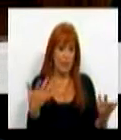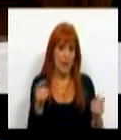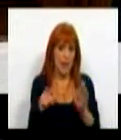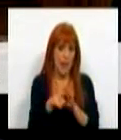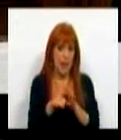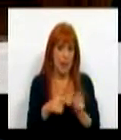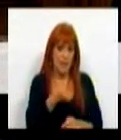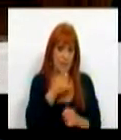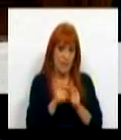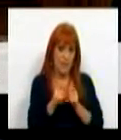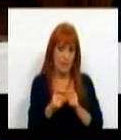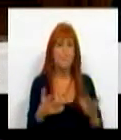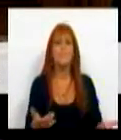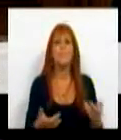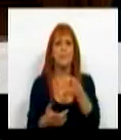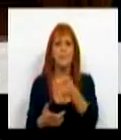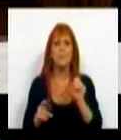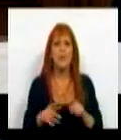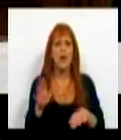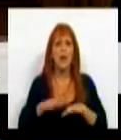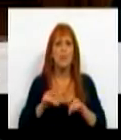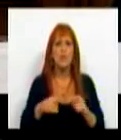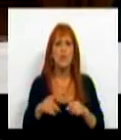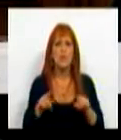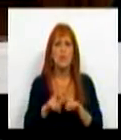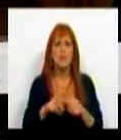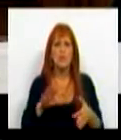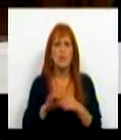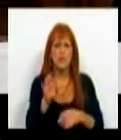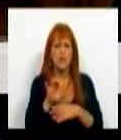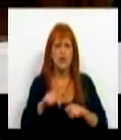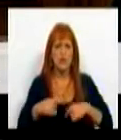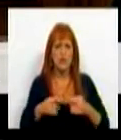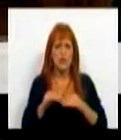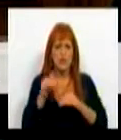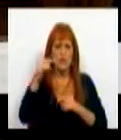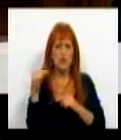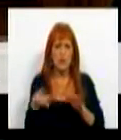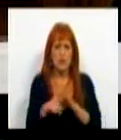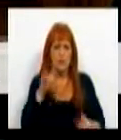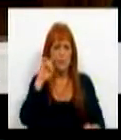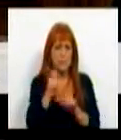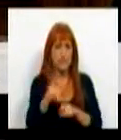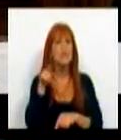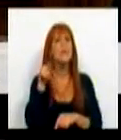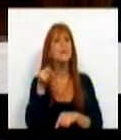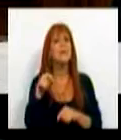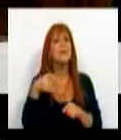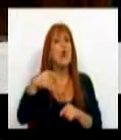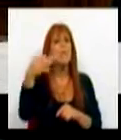lei define. Em relação às medidas para repor os rácios de fundos próprios acima dos mínimos legalmente exigidos, é os